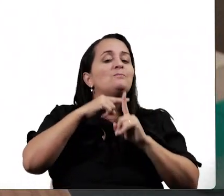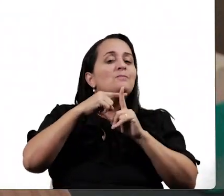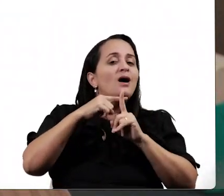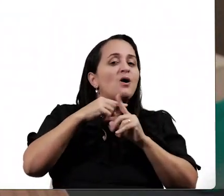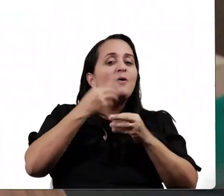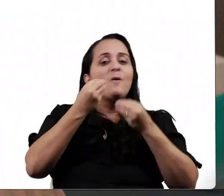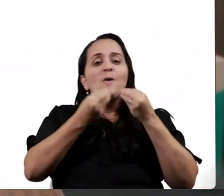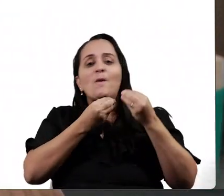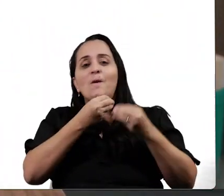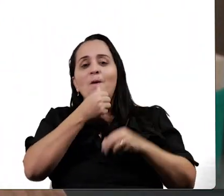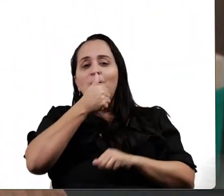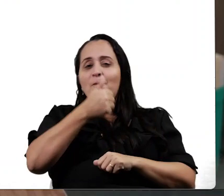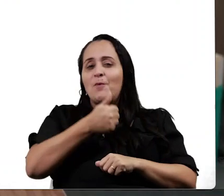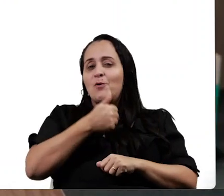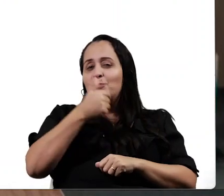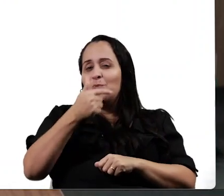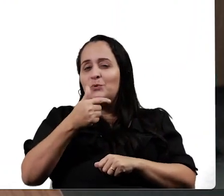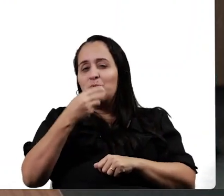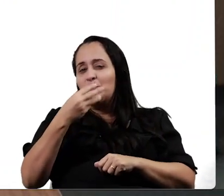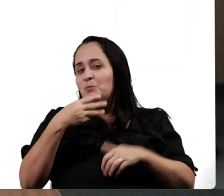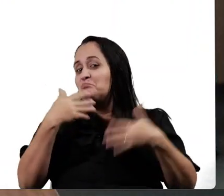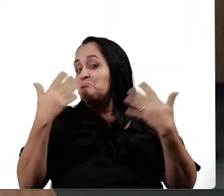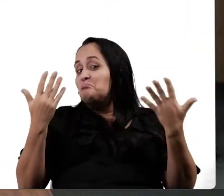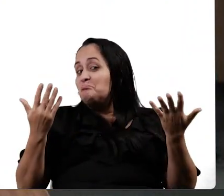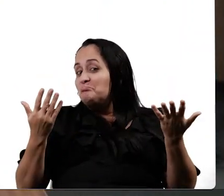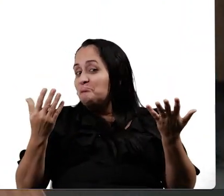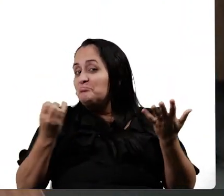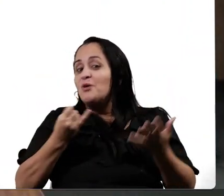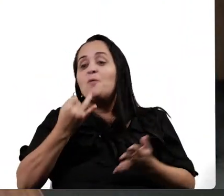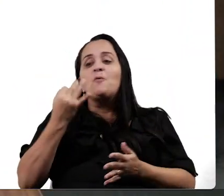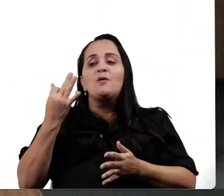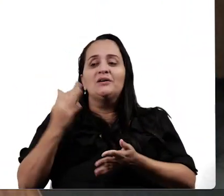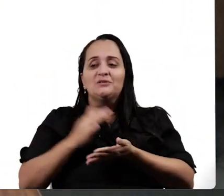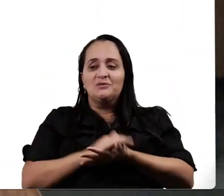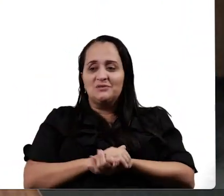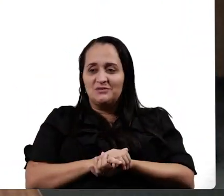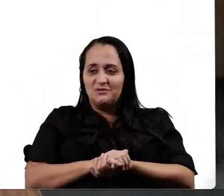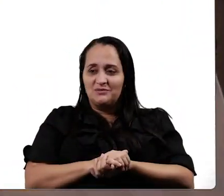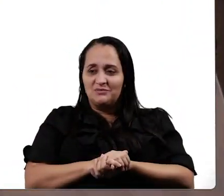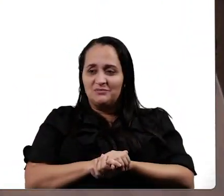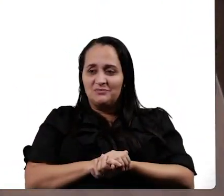lá vamos ver quanto a prova vai derrubar aqui de